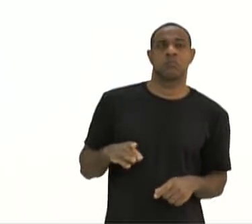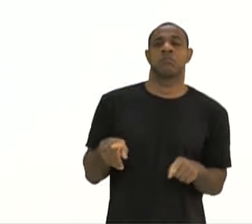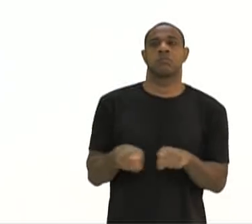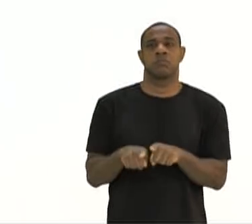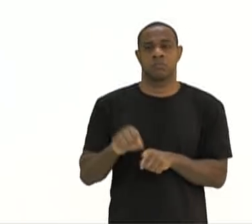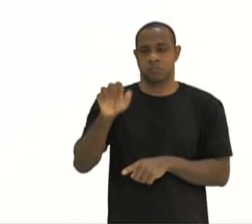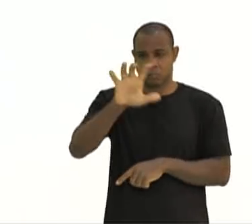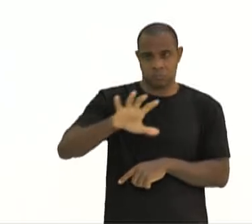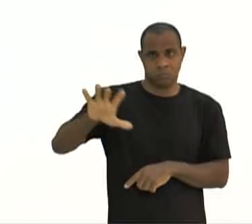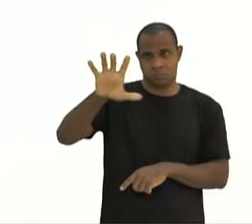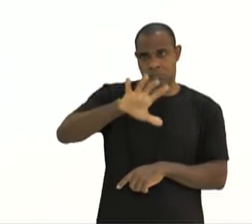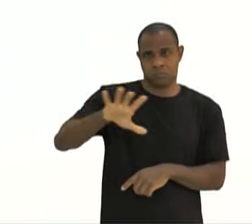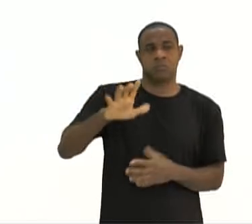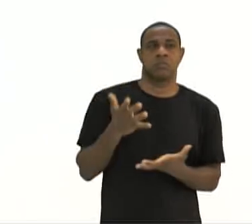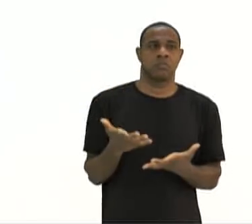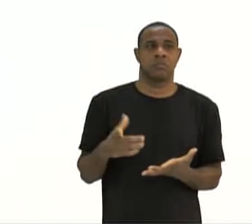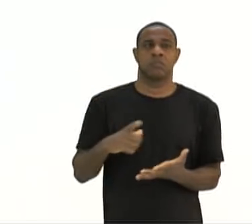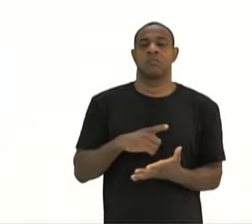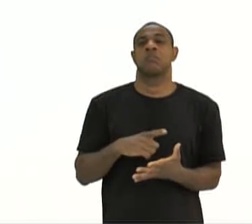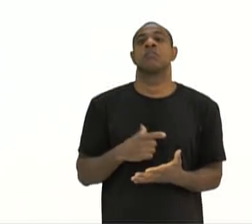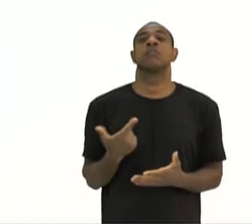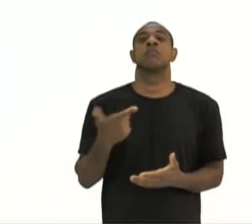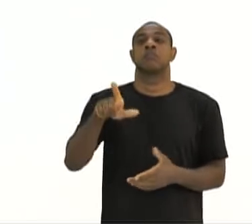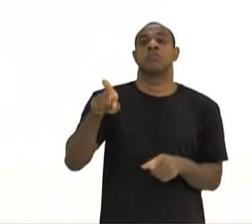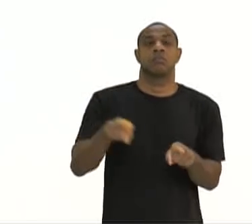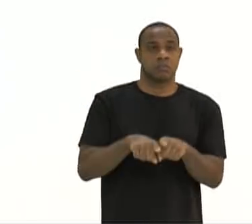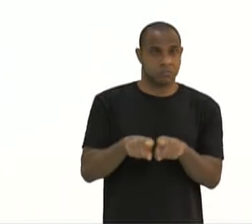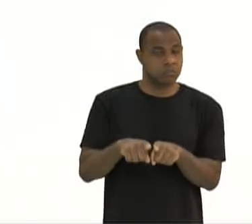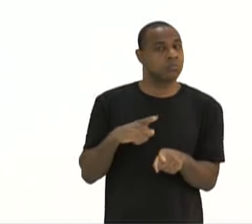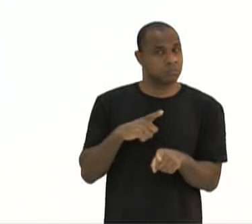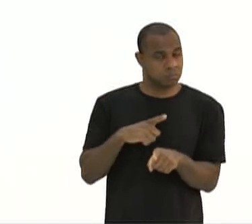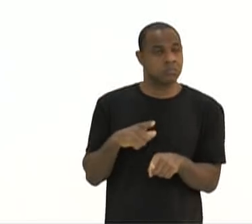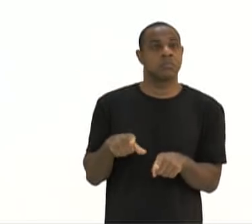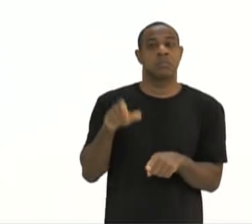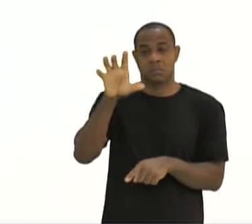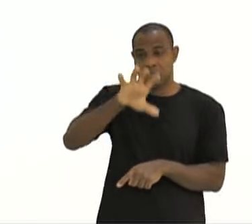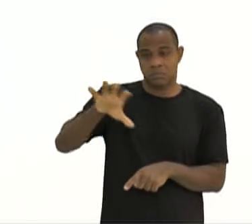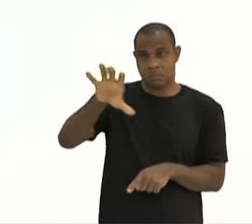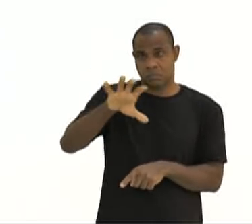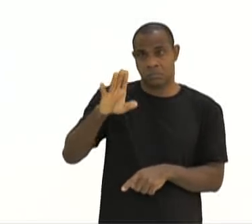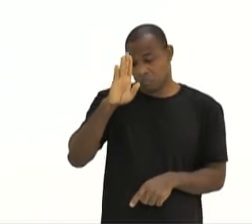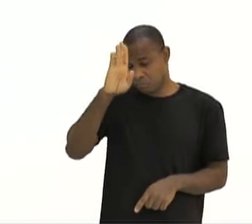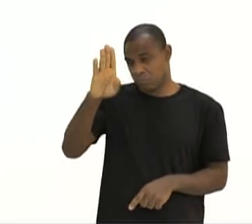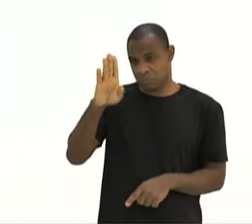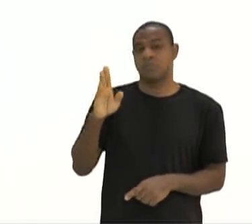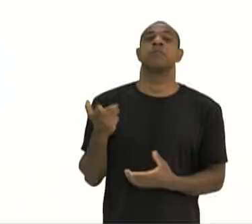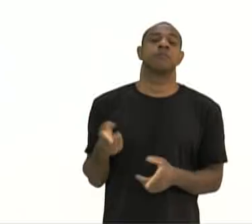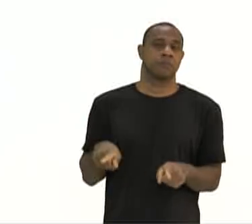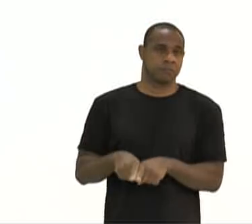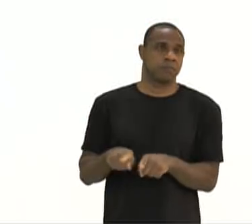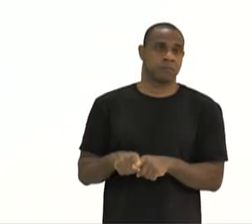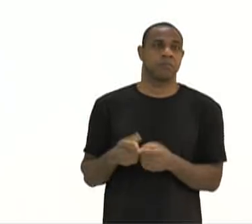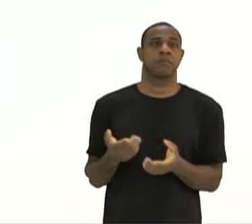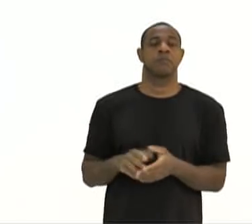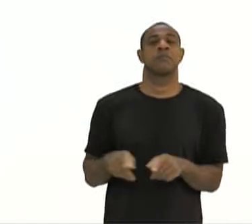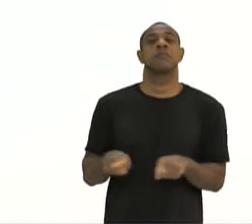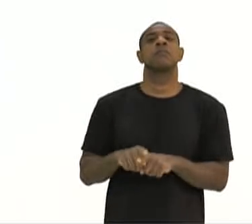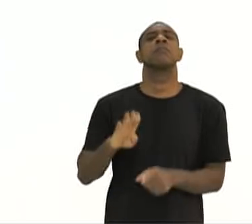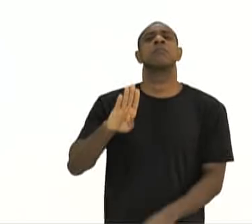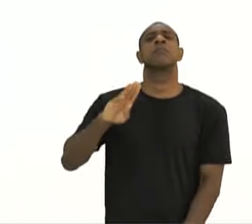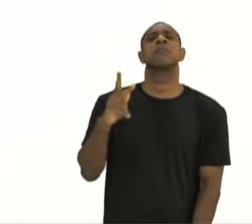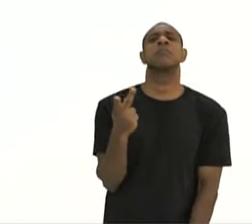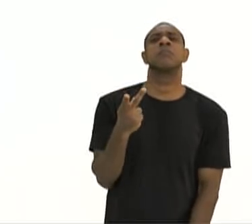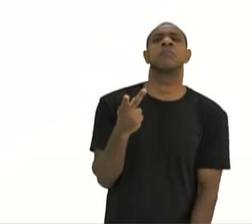nessas áreas aqui, claro que em outras partes também, mas nessas áreas aqui de forma muito mais acentuada, certo? E a região de Belo Horizonte